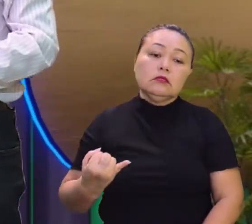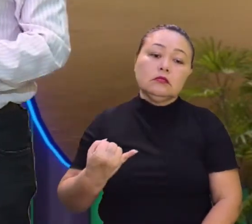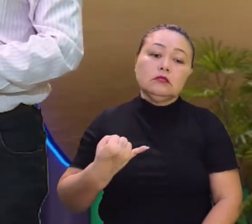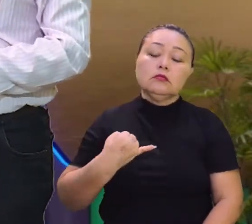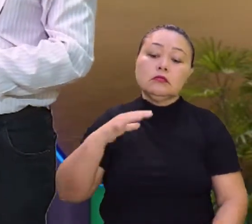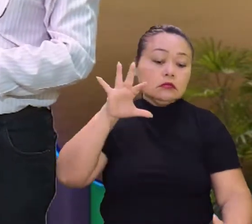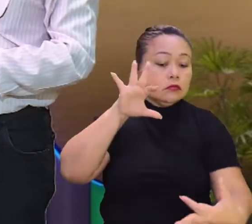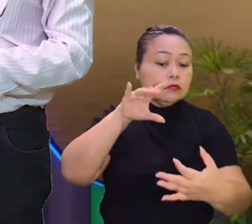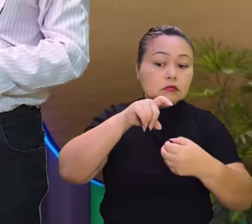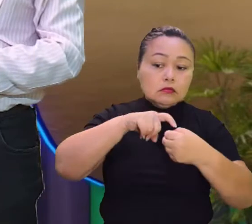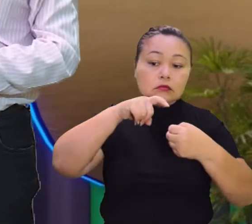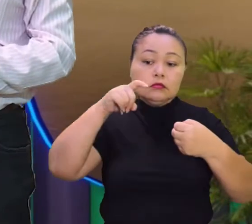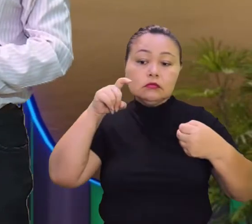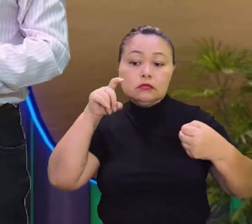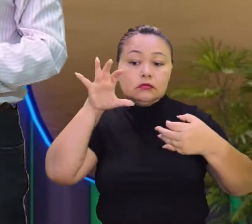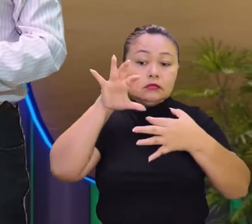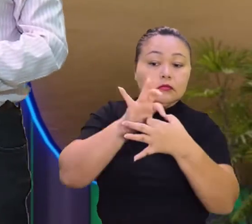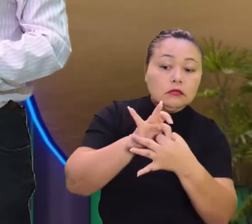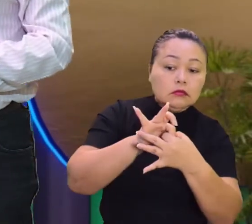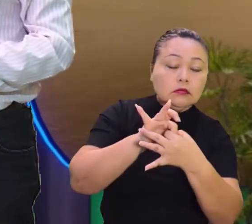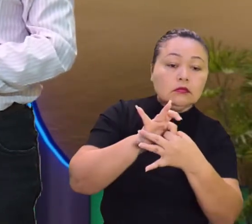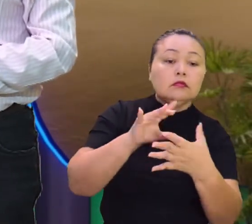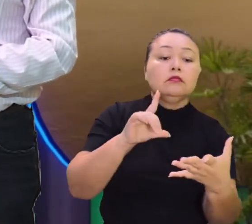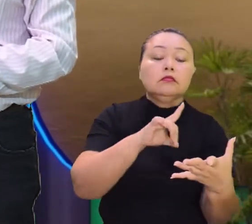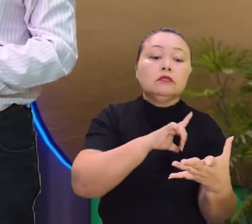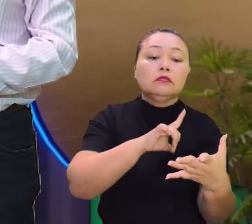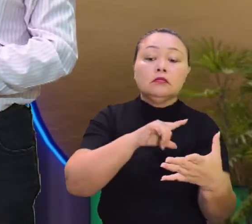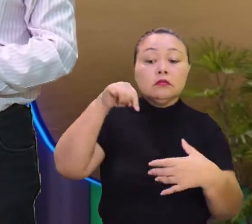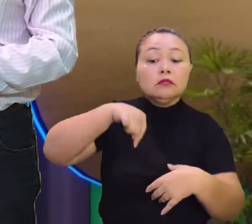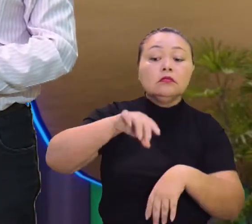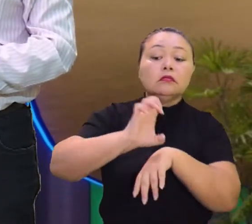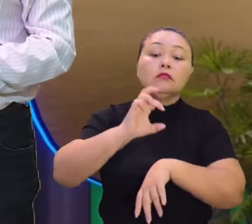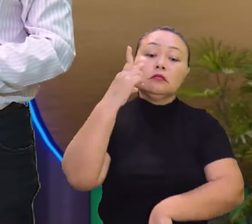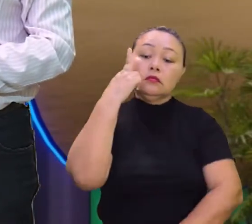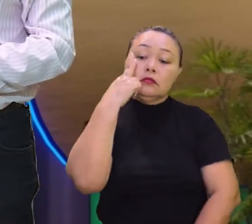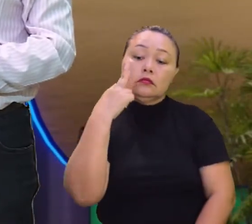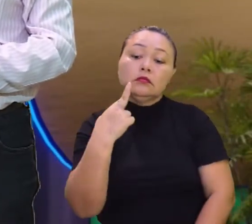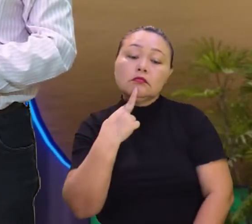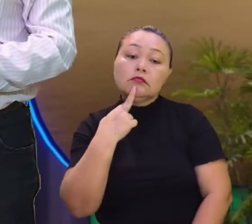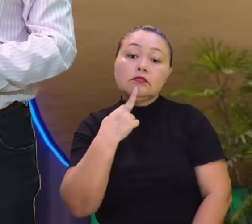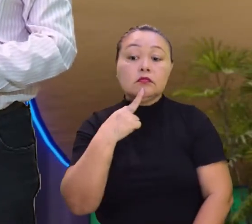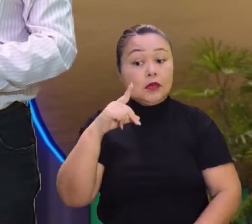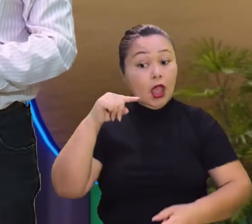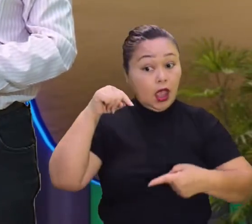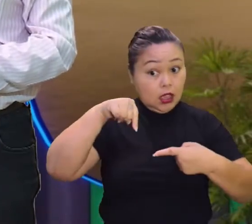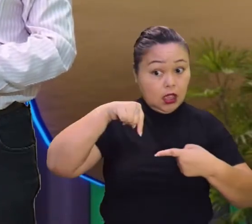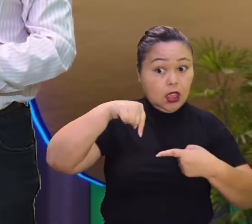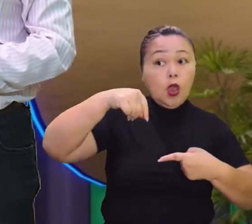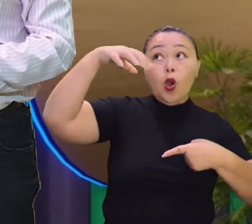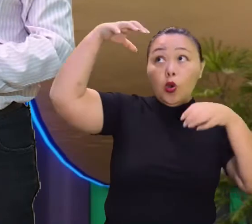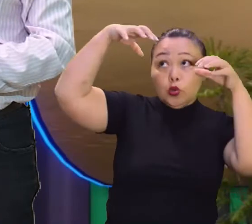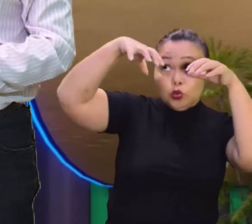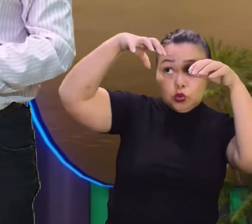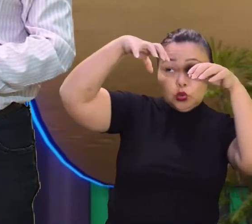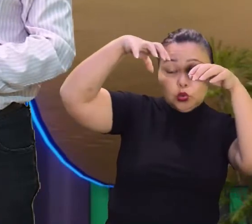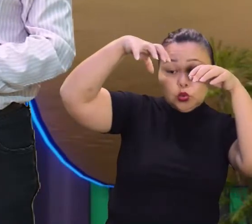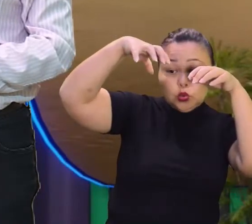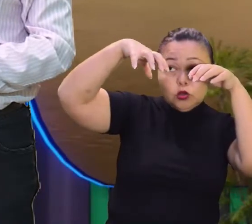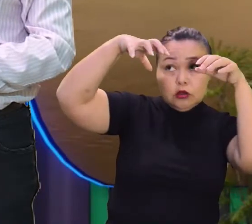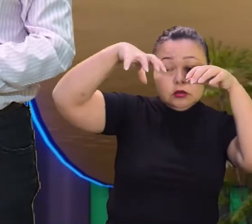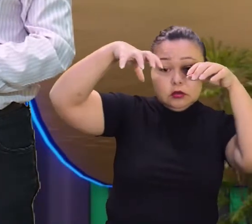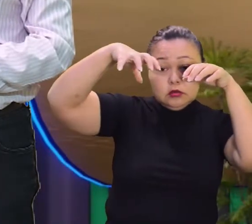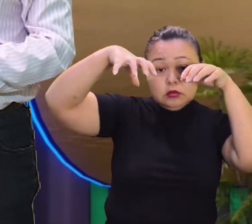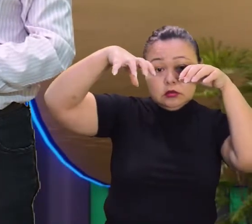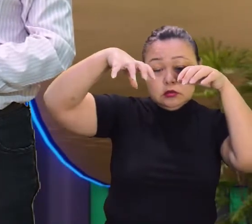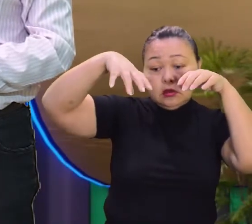da interdependência, é importante falar que em Rondônia, além da chuva que determina esse